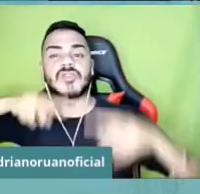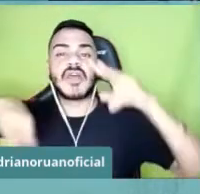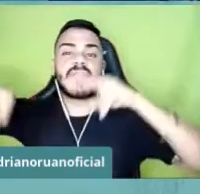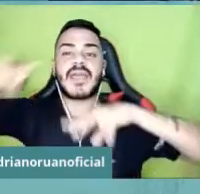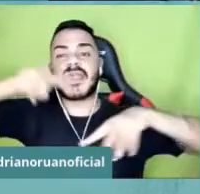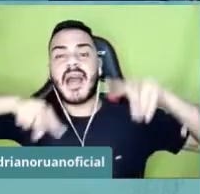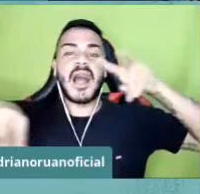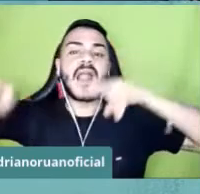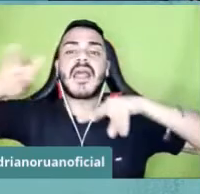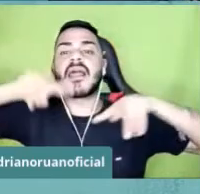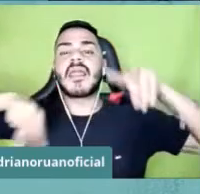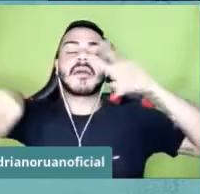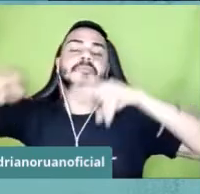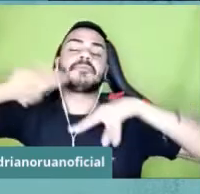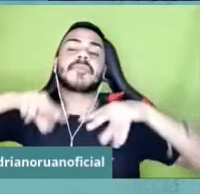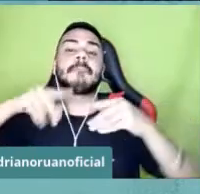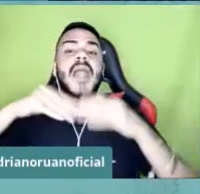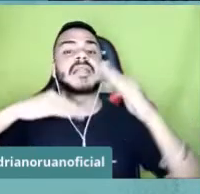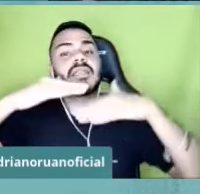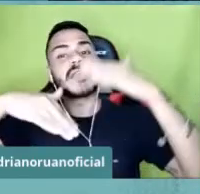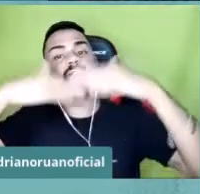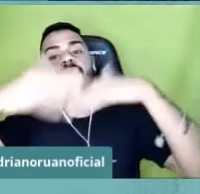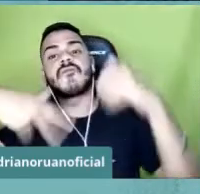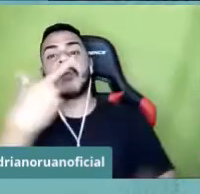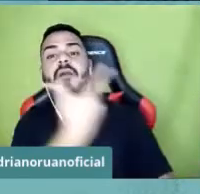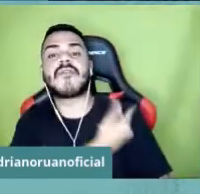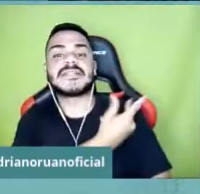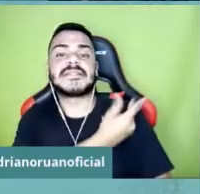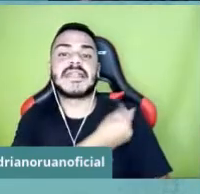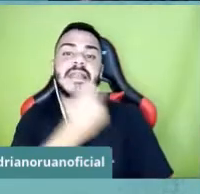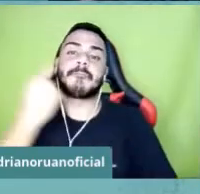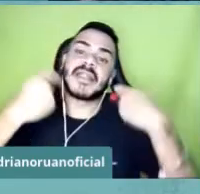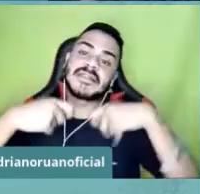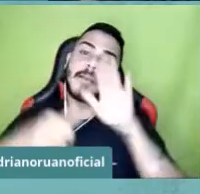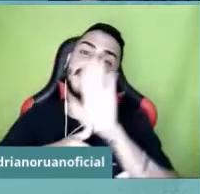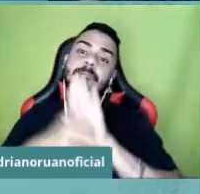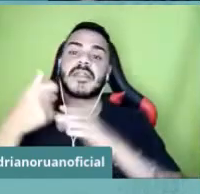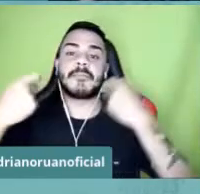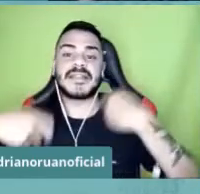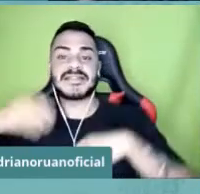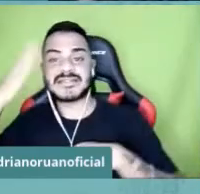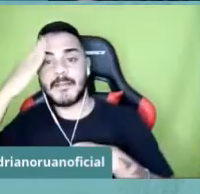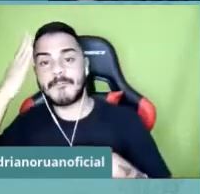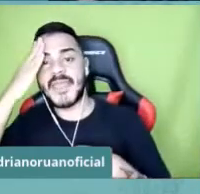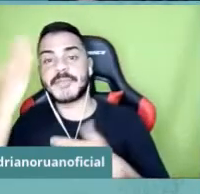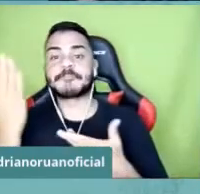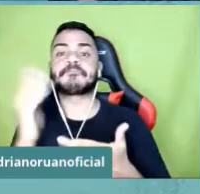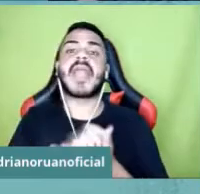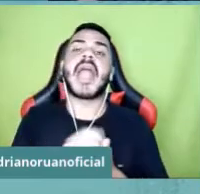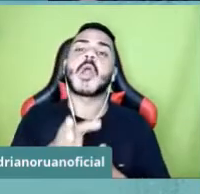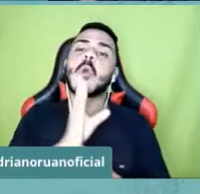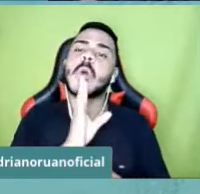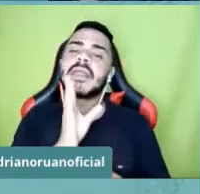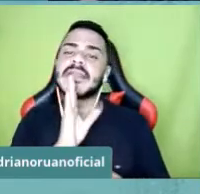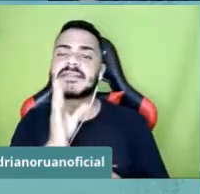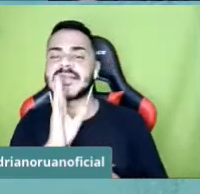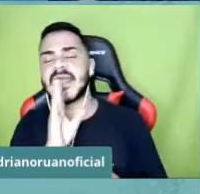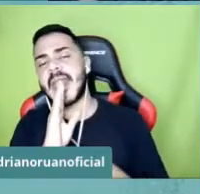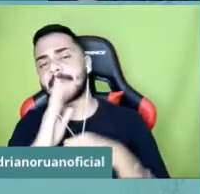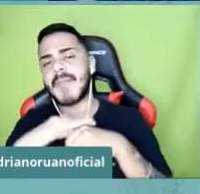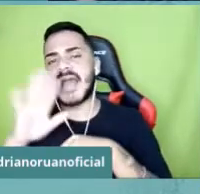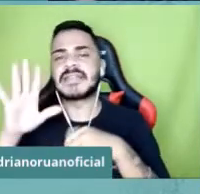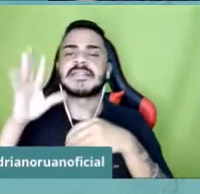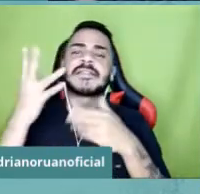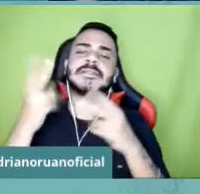laboratorial. Para desenvolver uma vacina, obviamente, a primeira coisa que eu preciso saber é conhecer um pouco sobre